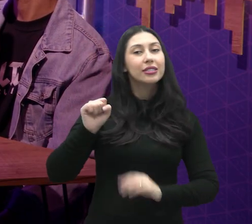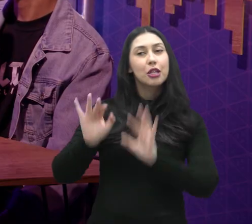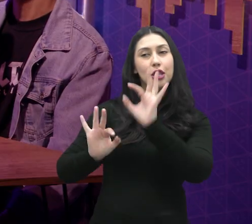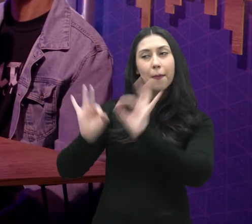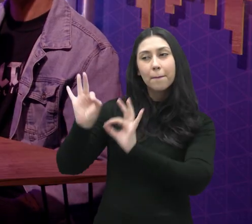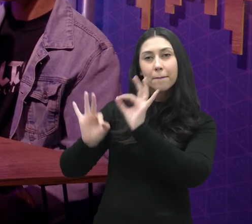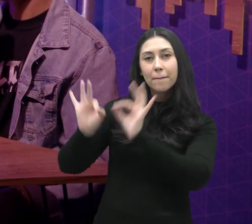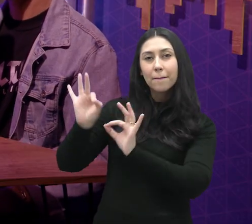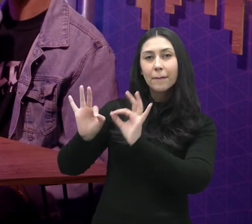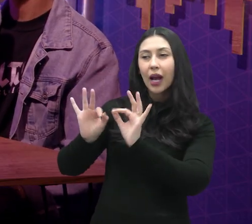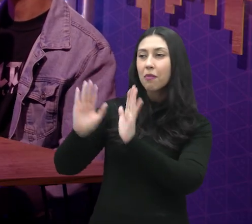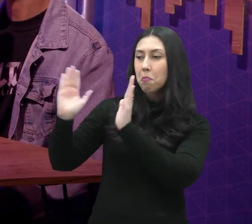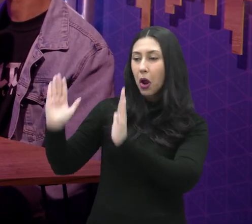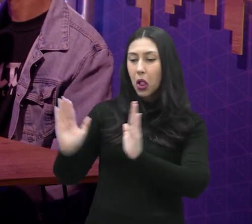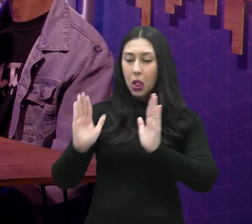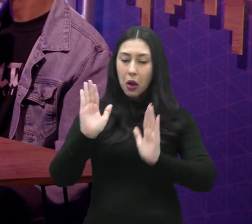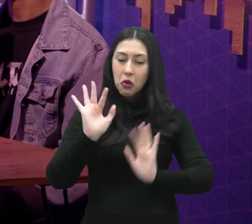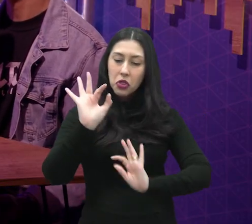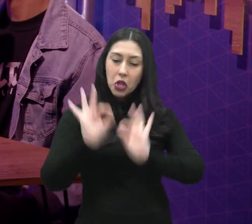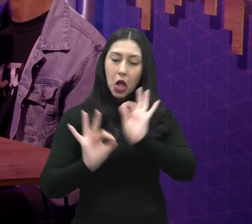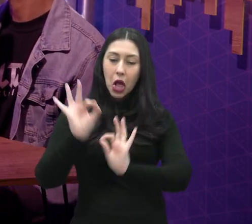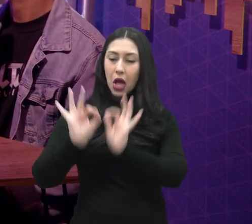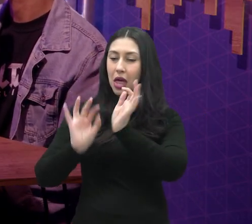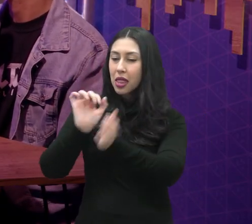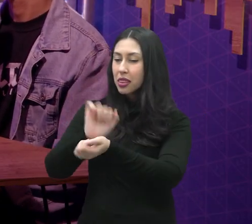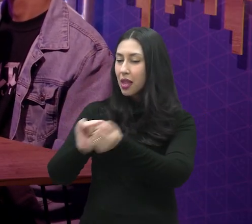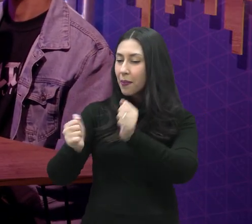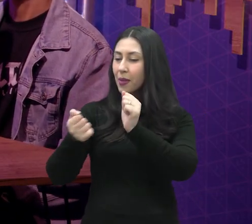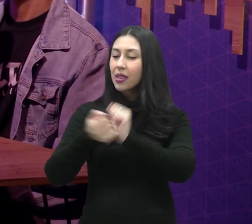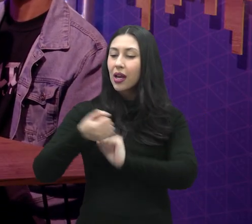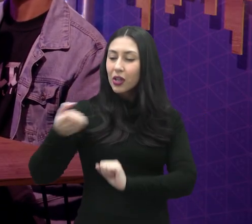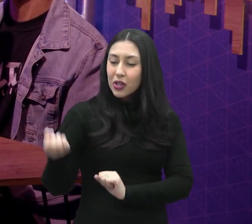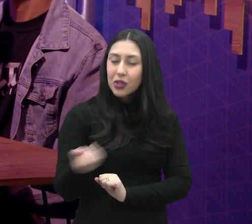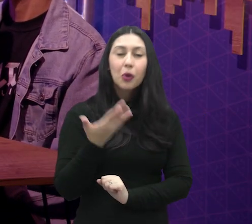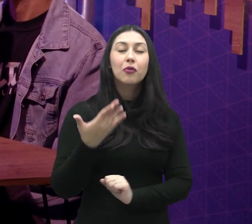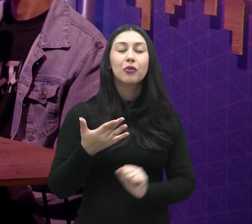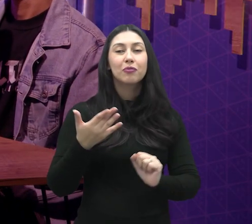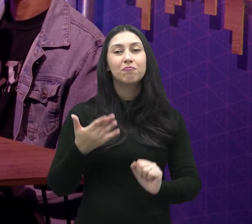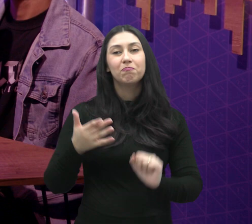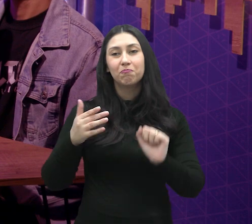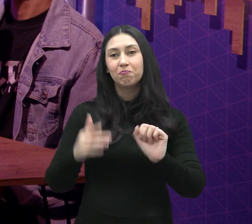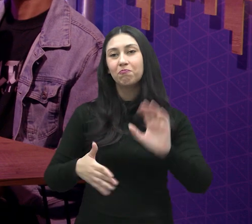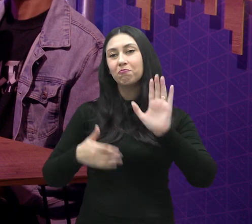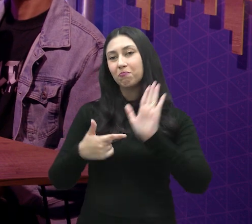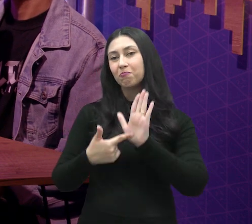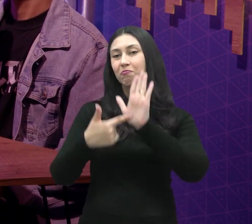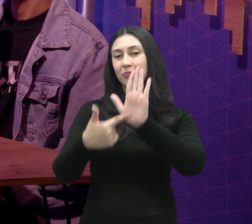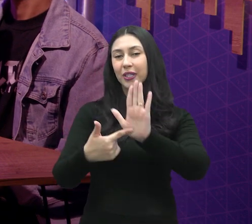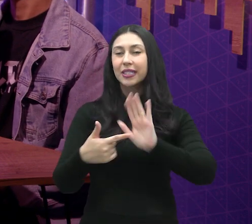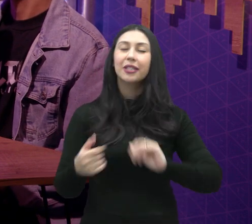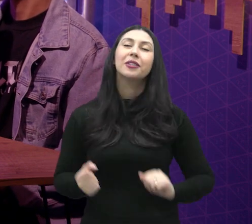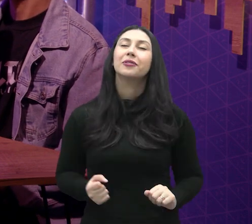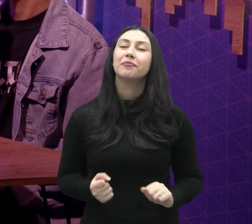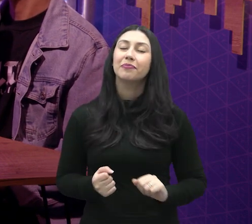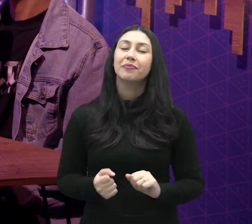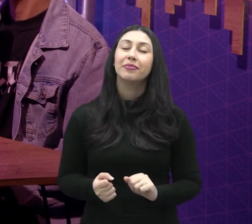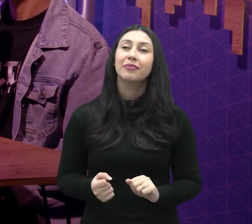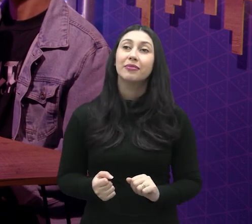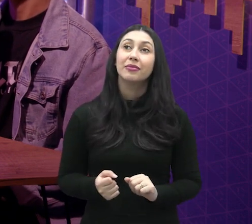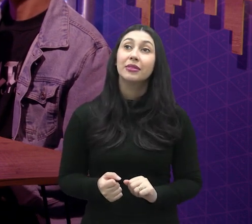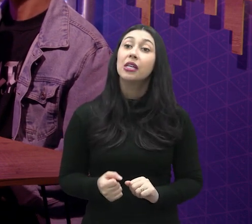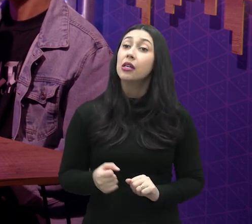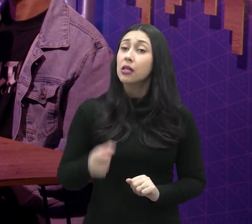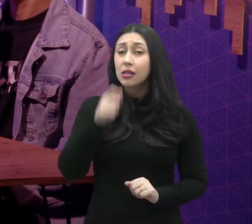refurbished, né? Embalaram ela ali de novo, trouxeram pro tempos atuais. E você fala